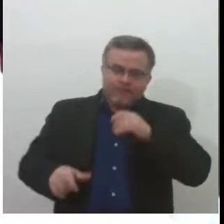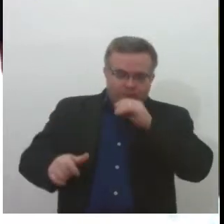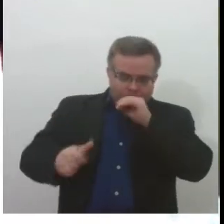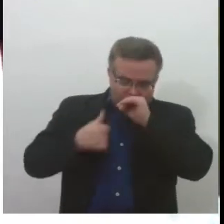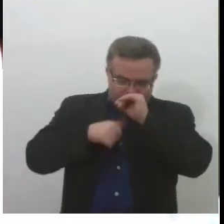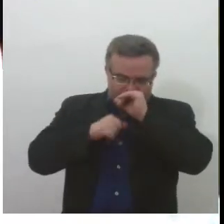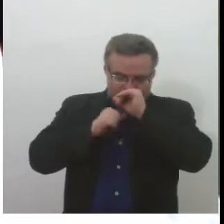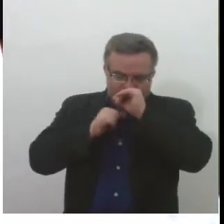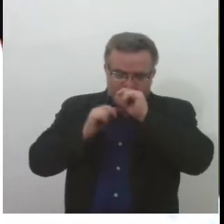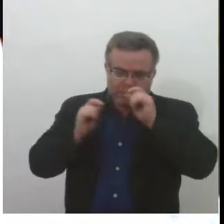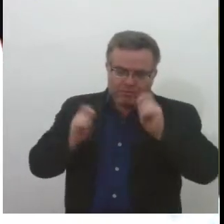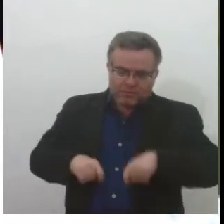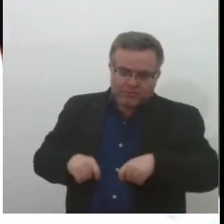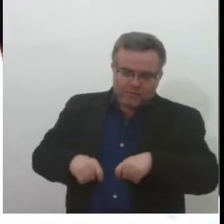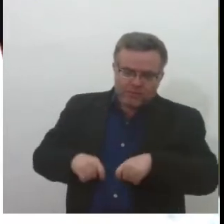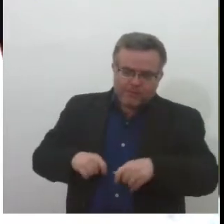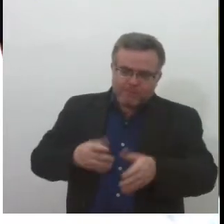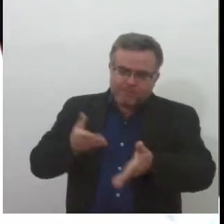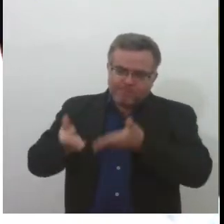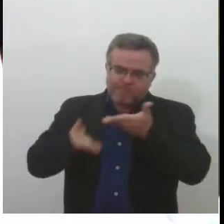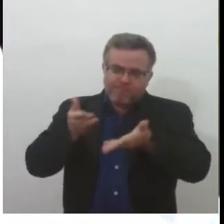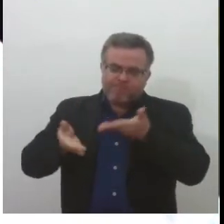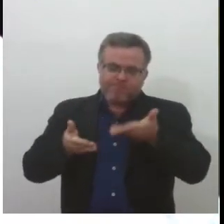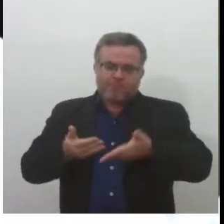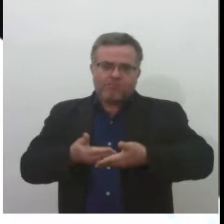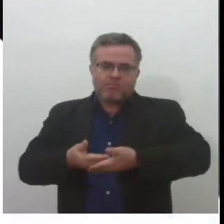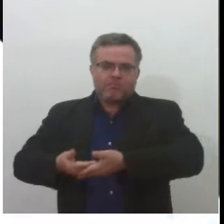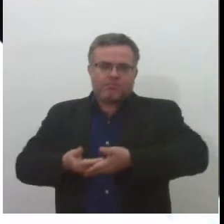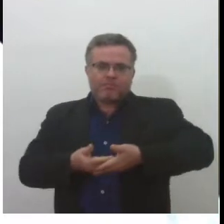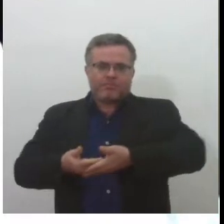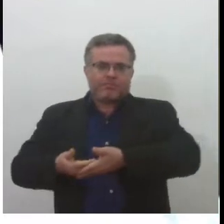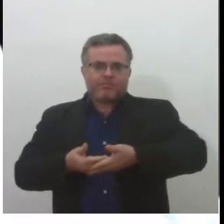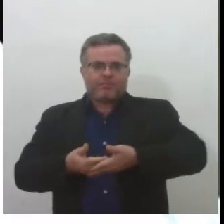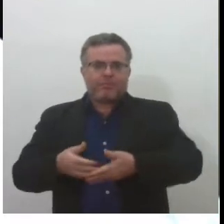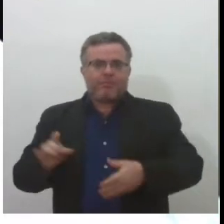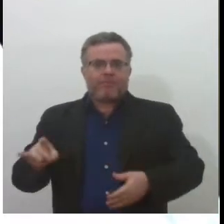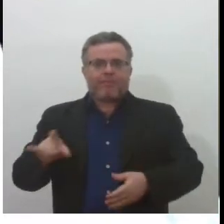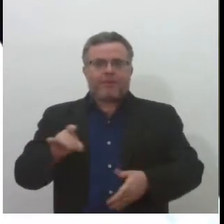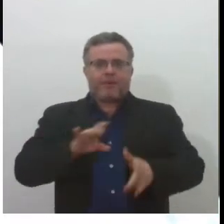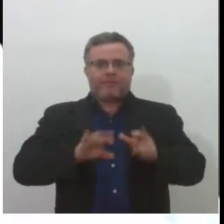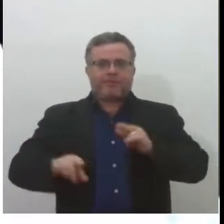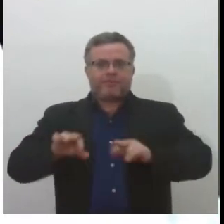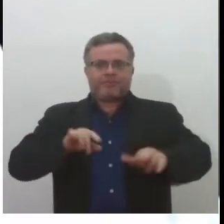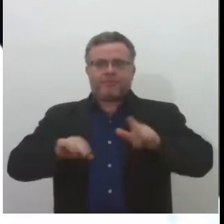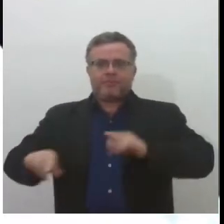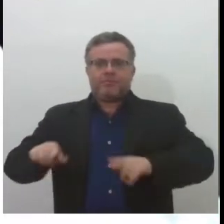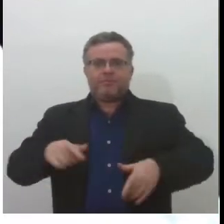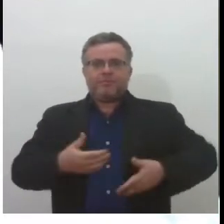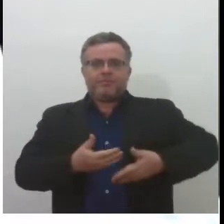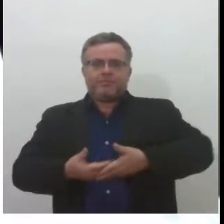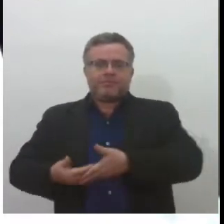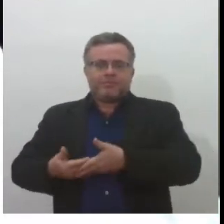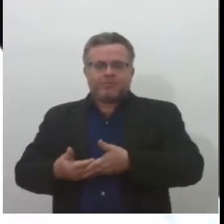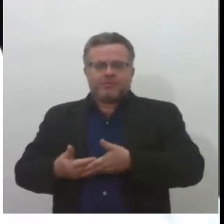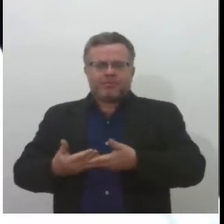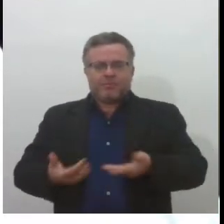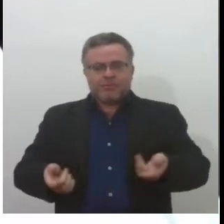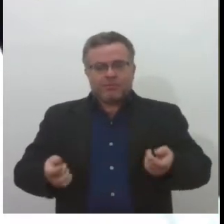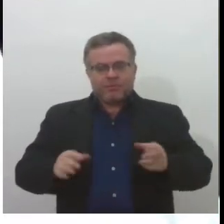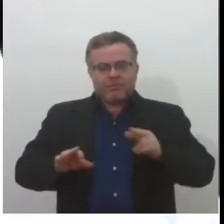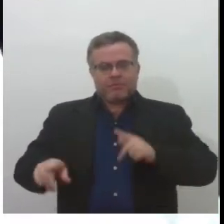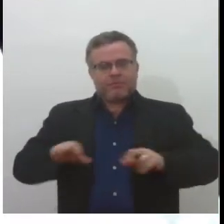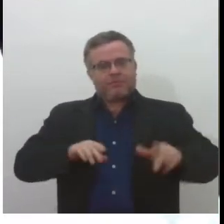o é da sua criança de cada criança é um pouco diferente uma da outra mas